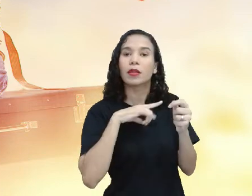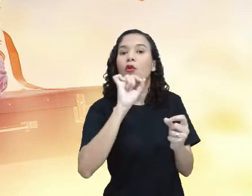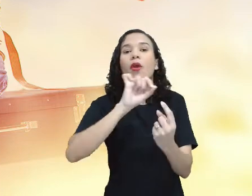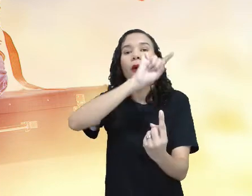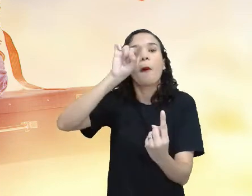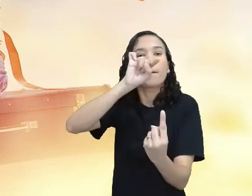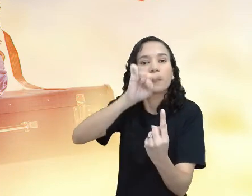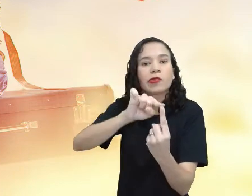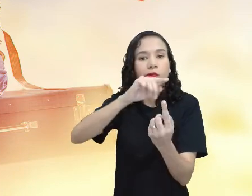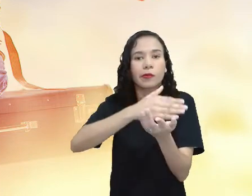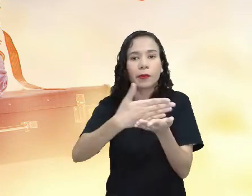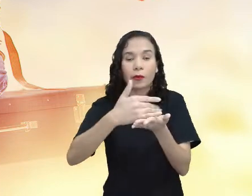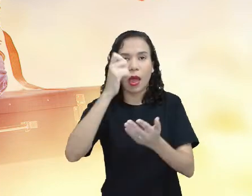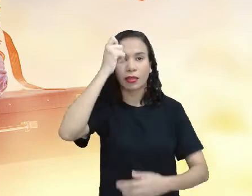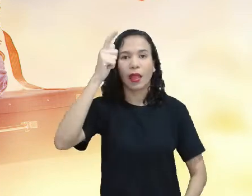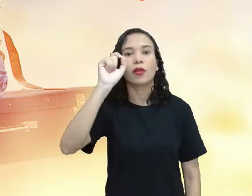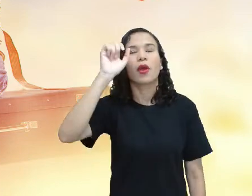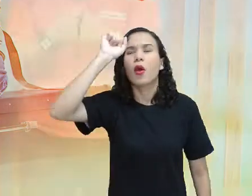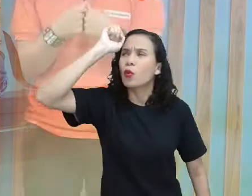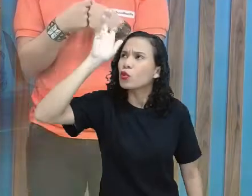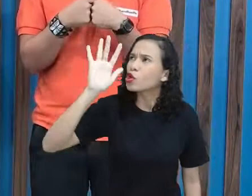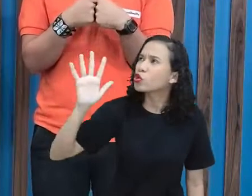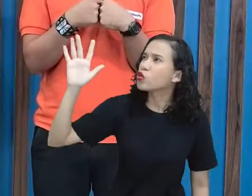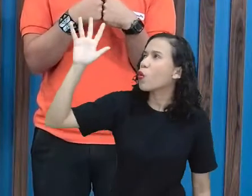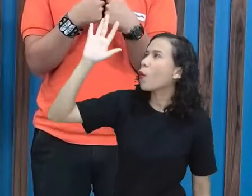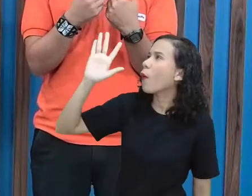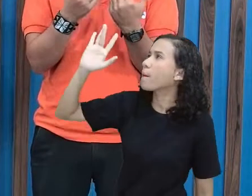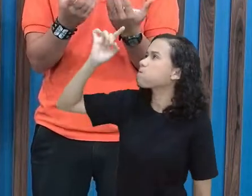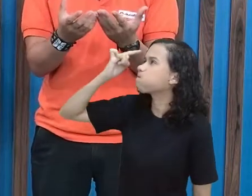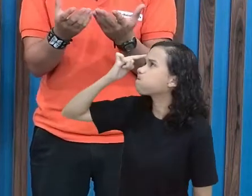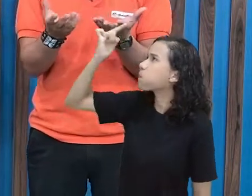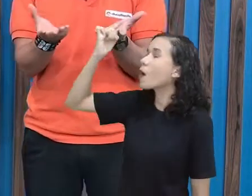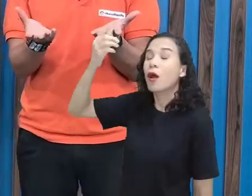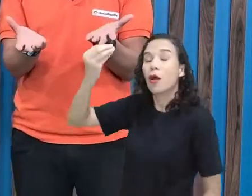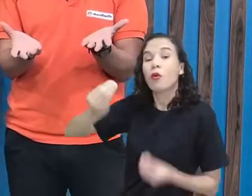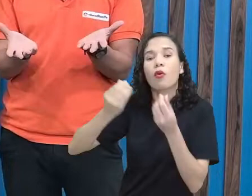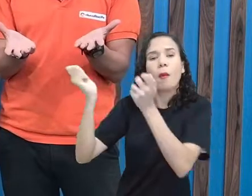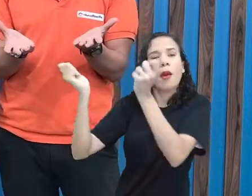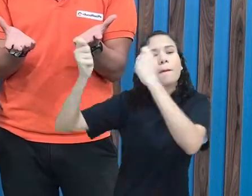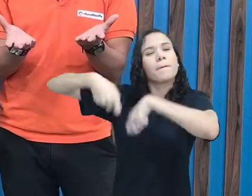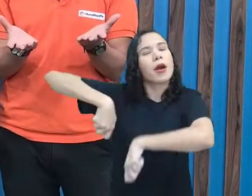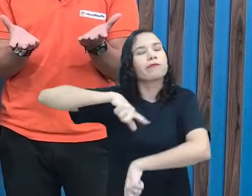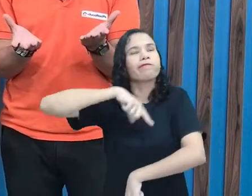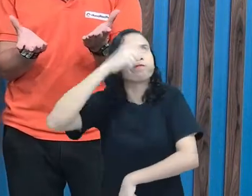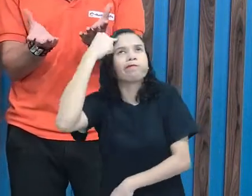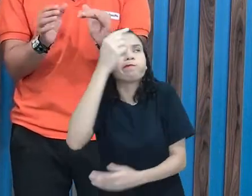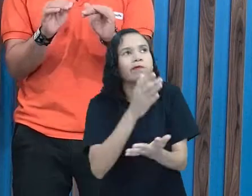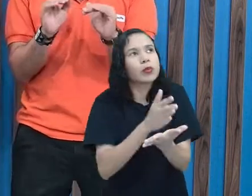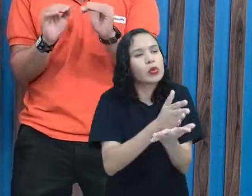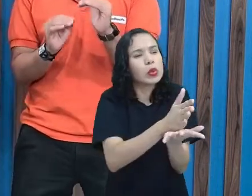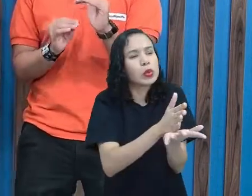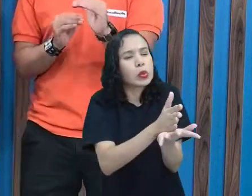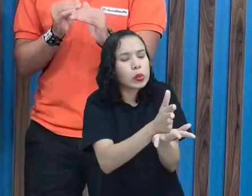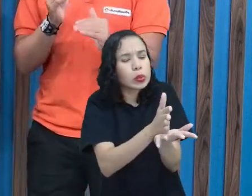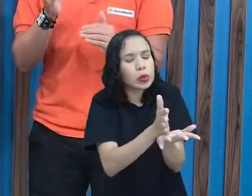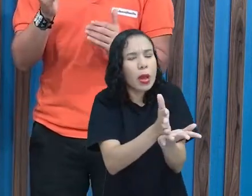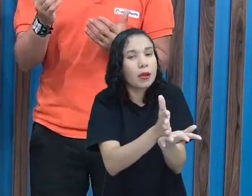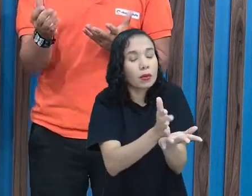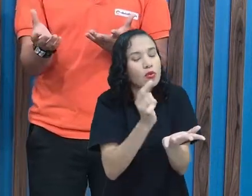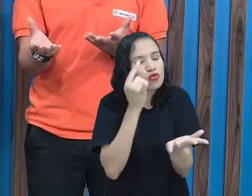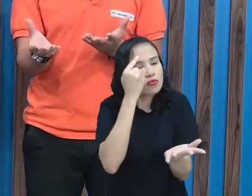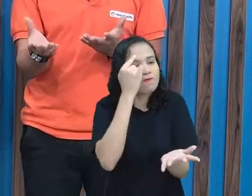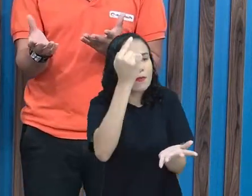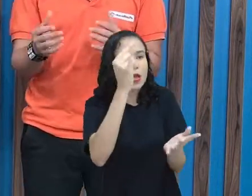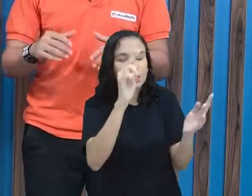original a ideia de sonhos, né? De pensar e de trazer a possibilidade para vocês de que a gente só pensa no